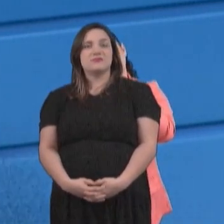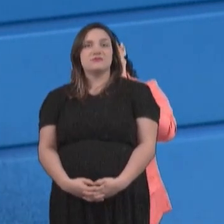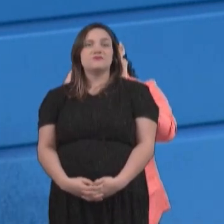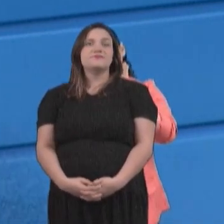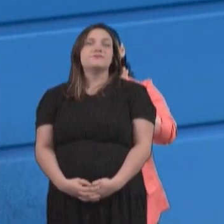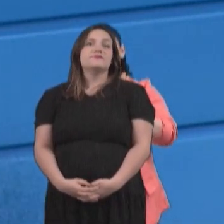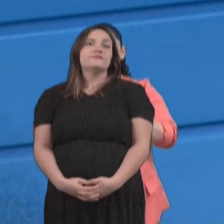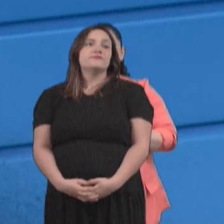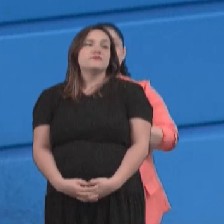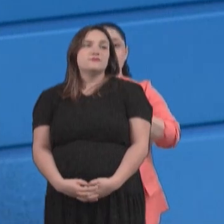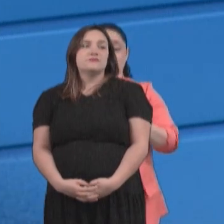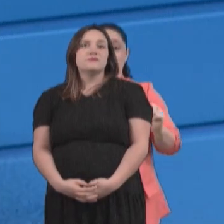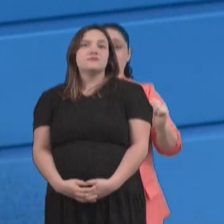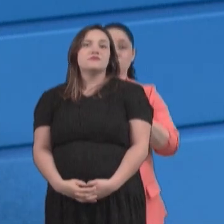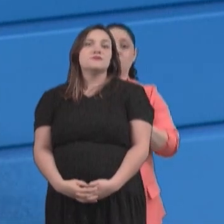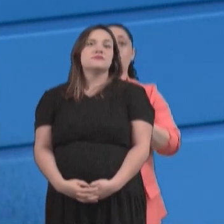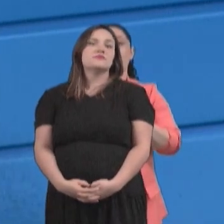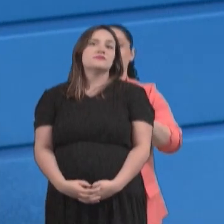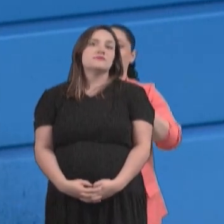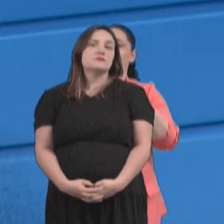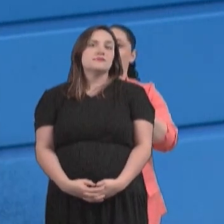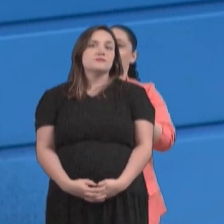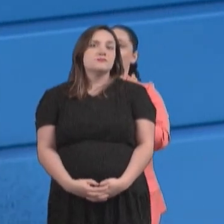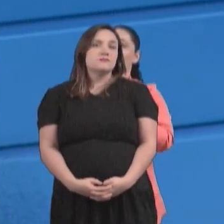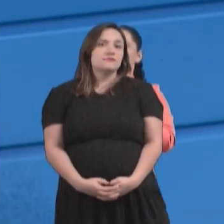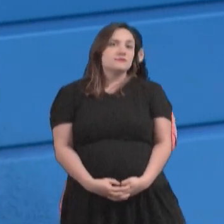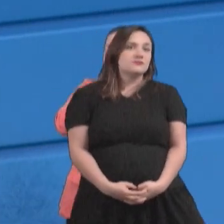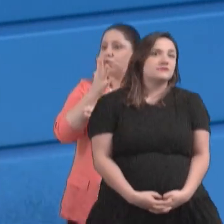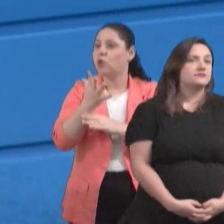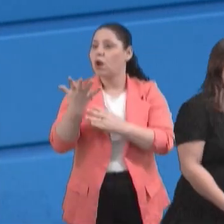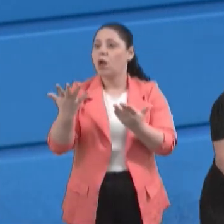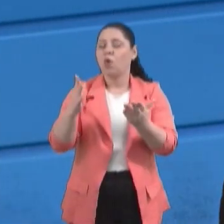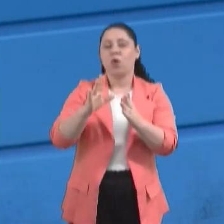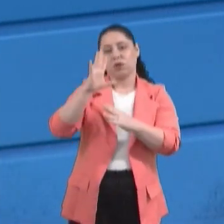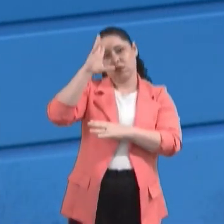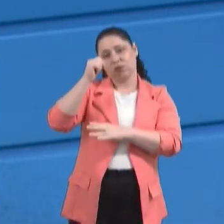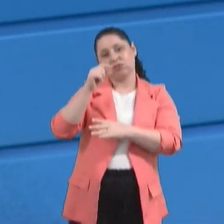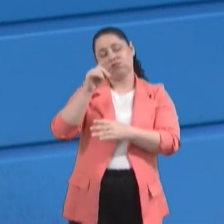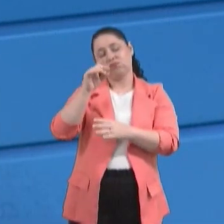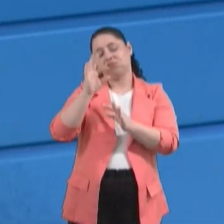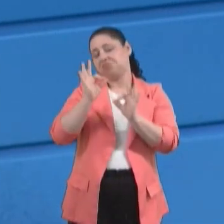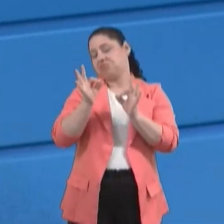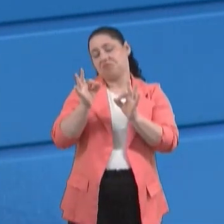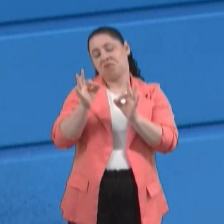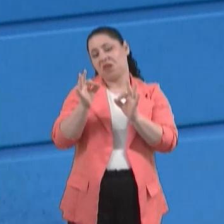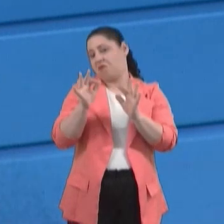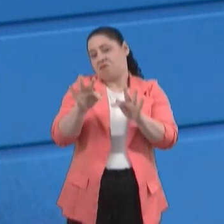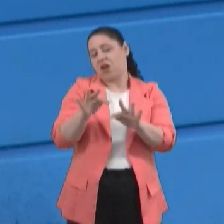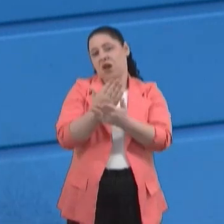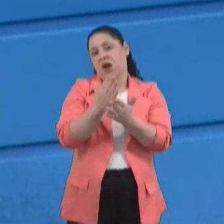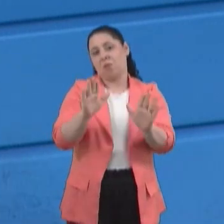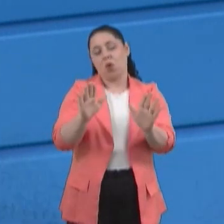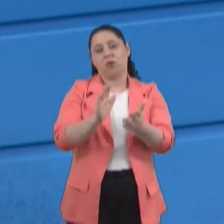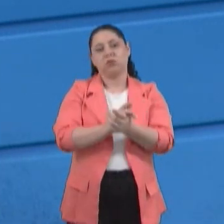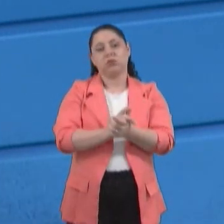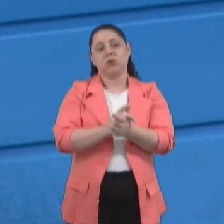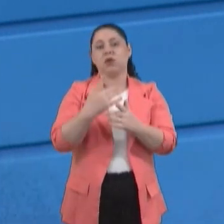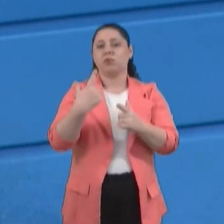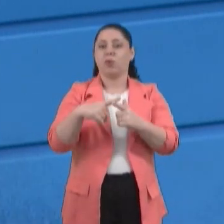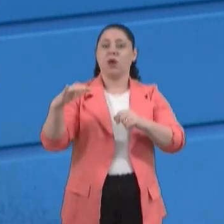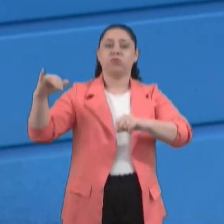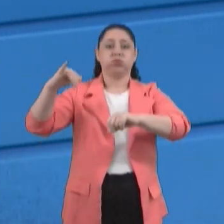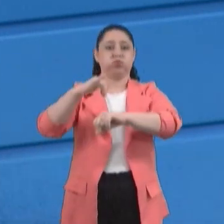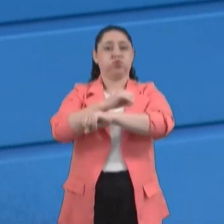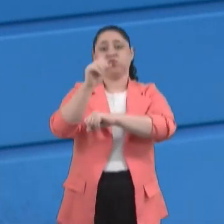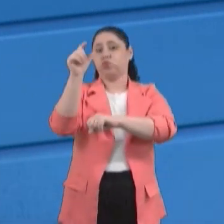saber se podemos fazer alguma coisa, se o poder público pode atuar de alguma forma ou se é uma decisão definitiva tomada comercialmente